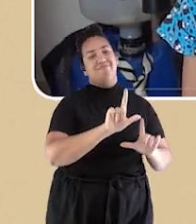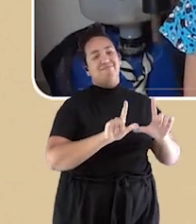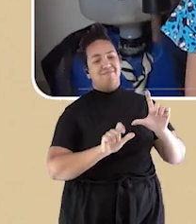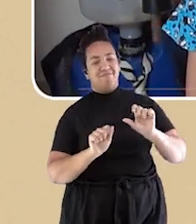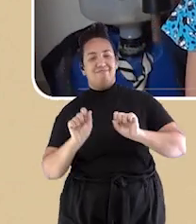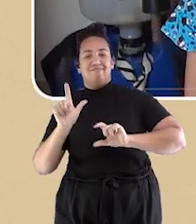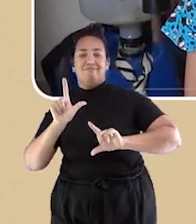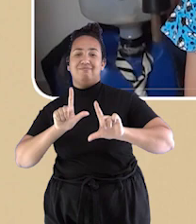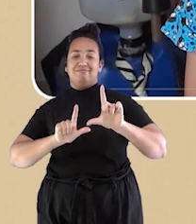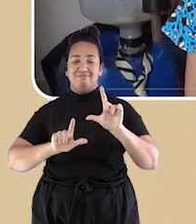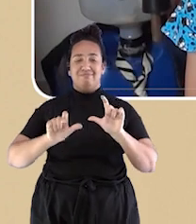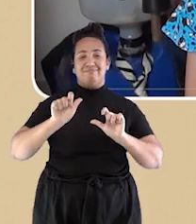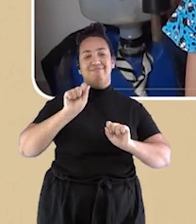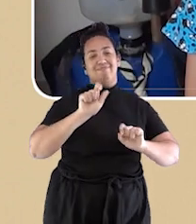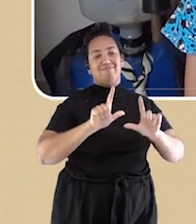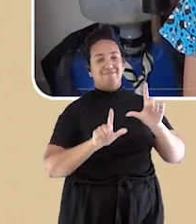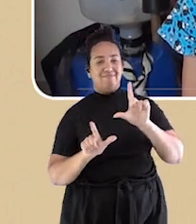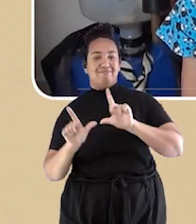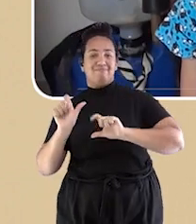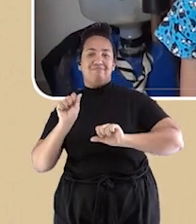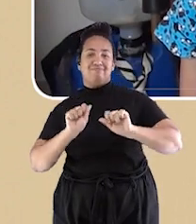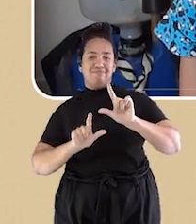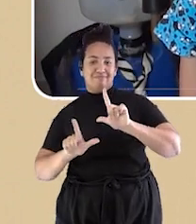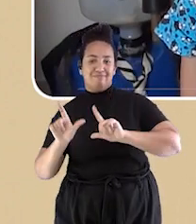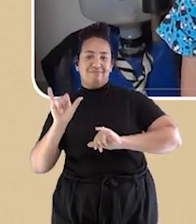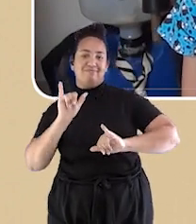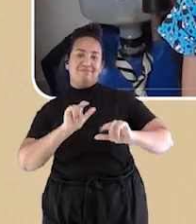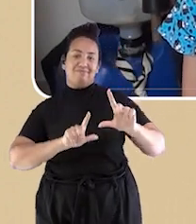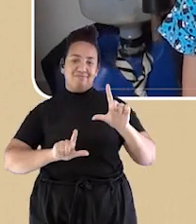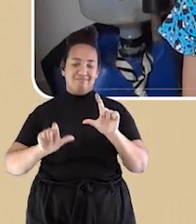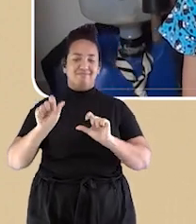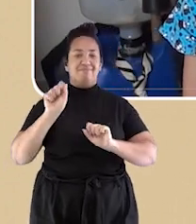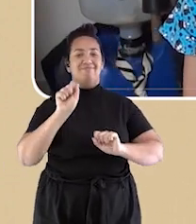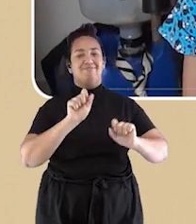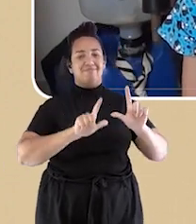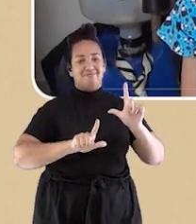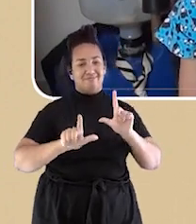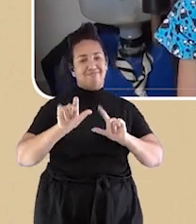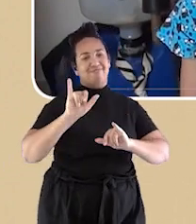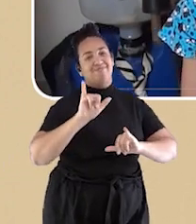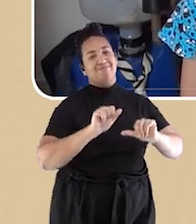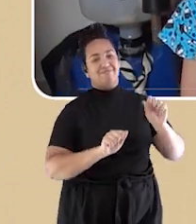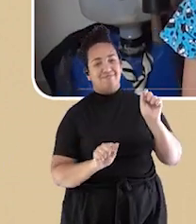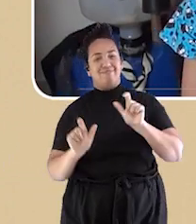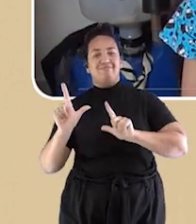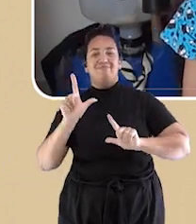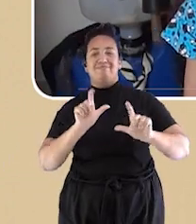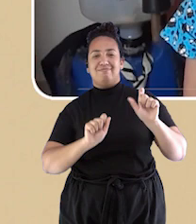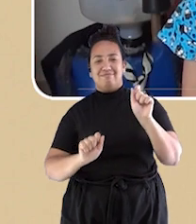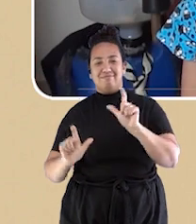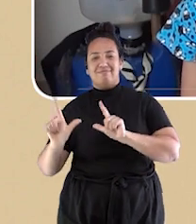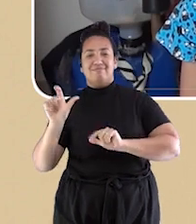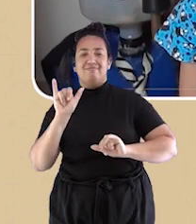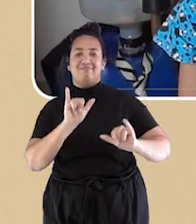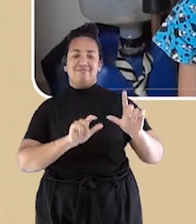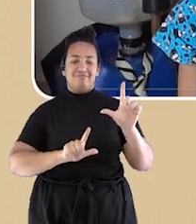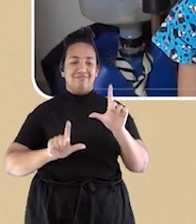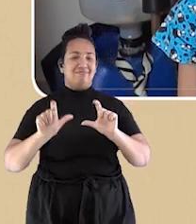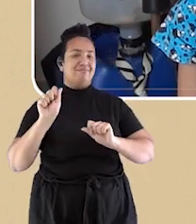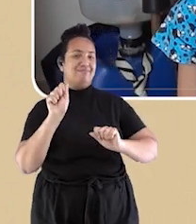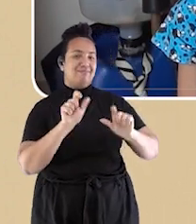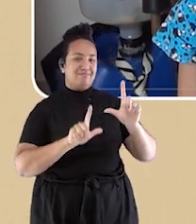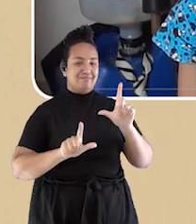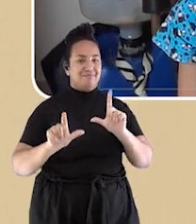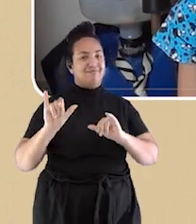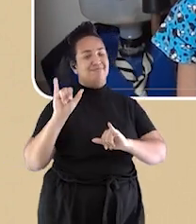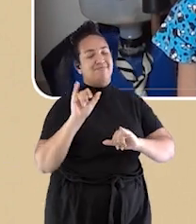Laia, laia, laia, la, la, laia, laia, la, la,